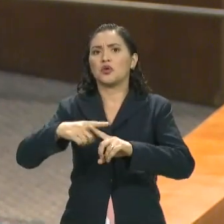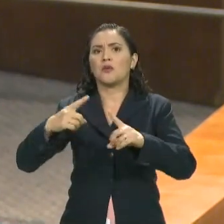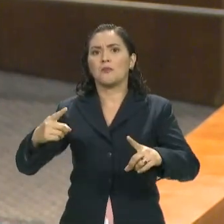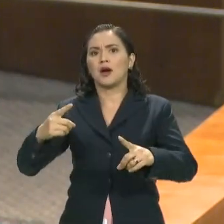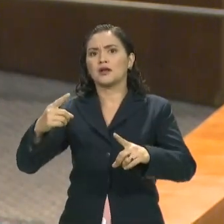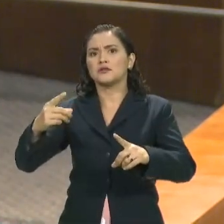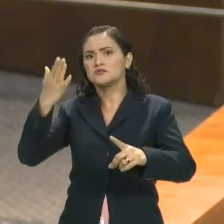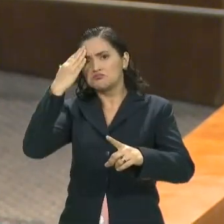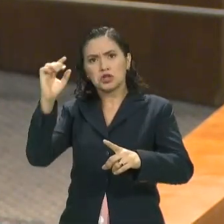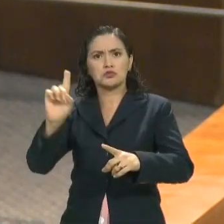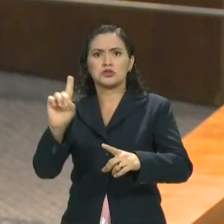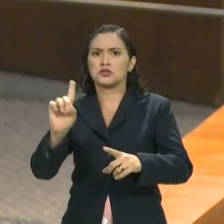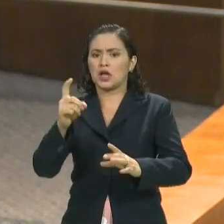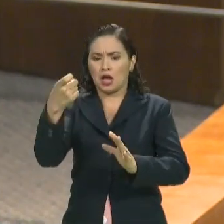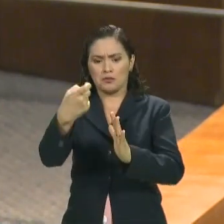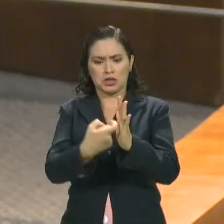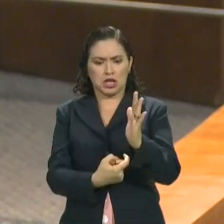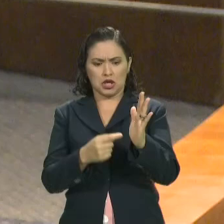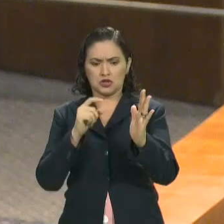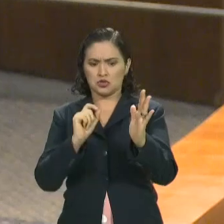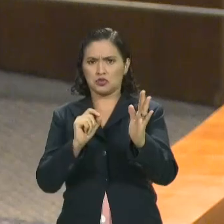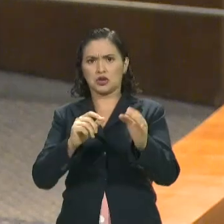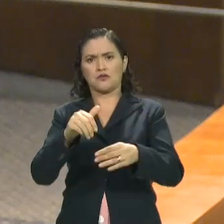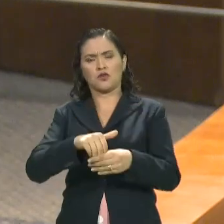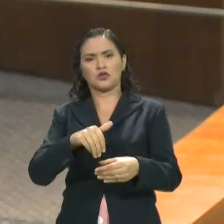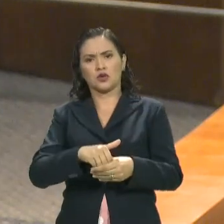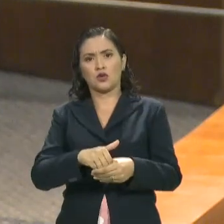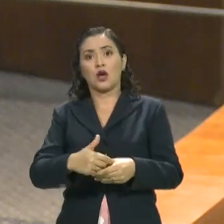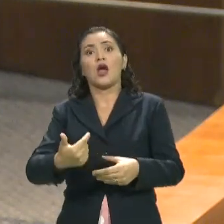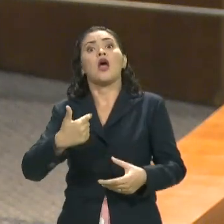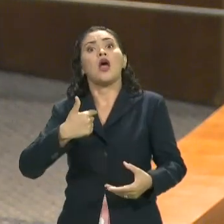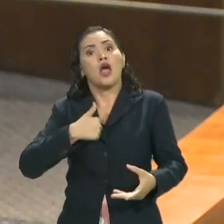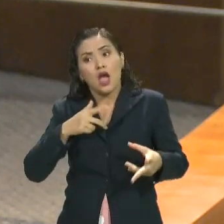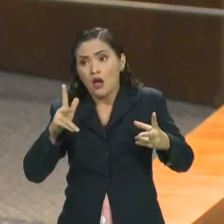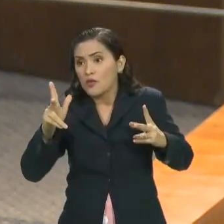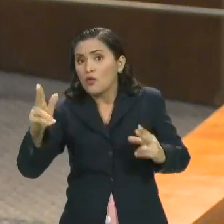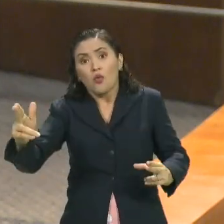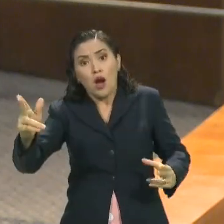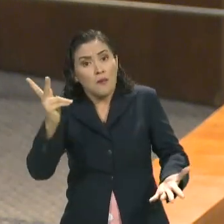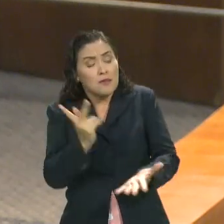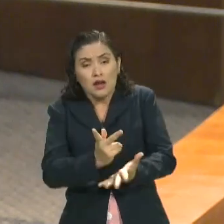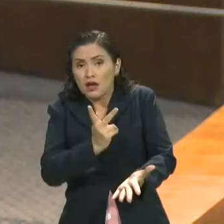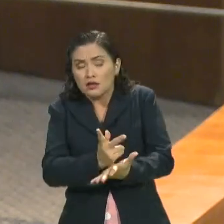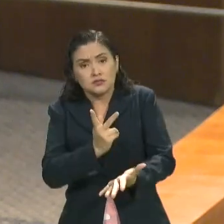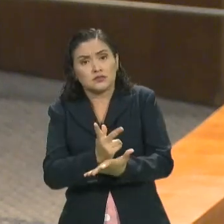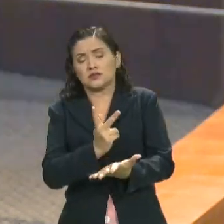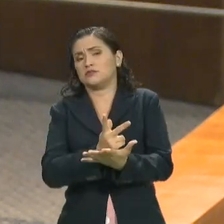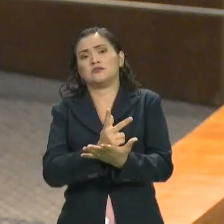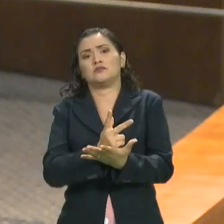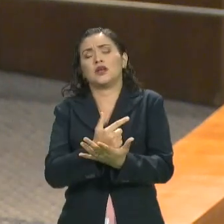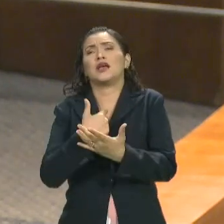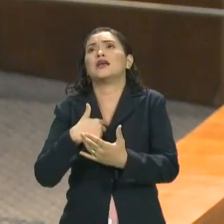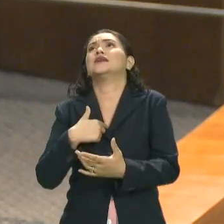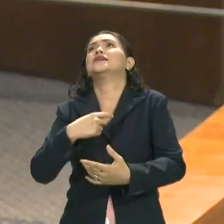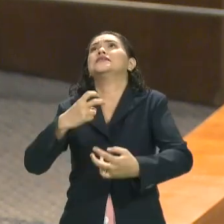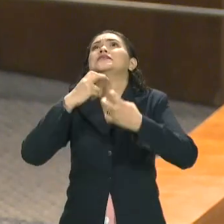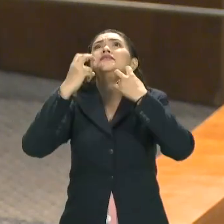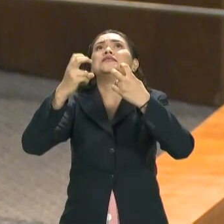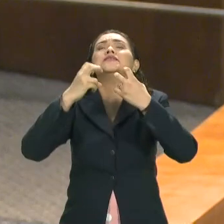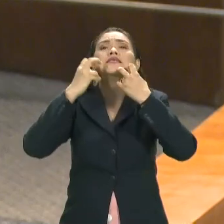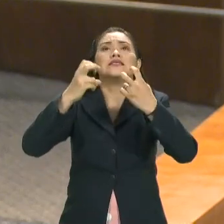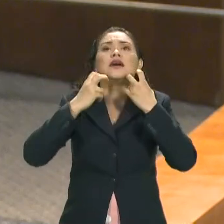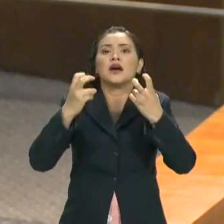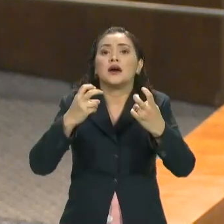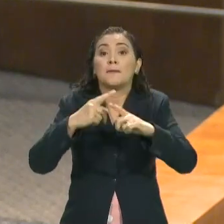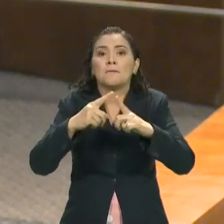eu tenho, e quantas vezes eu reverberava isso e não tinha eco, porque o massacre era grande. Quantas vezes vi na